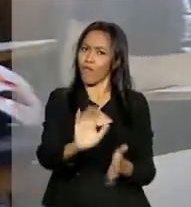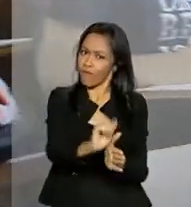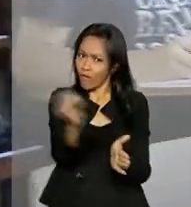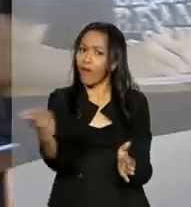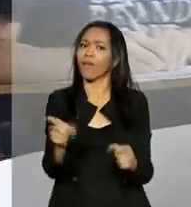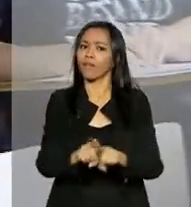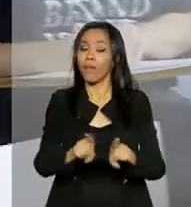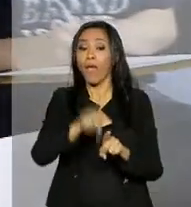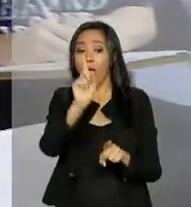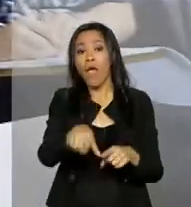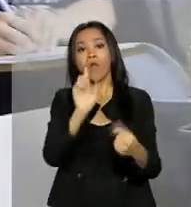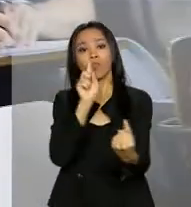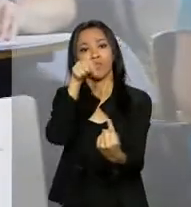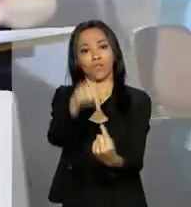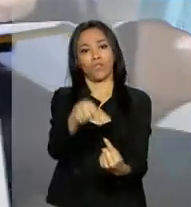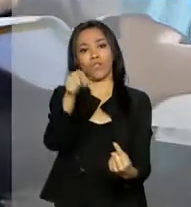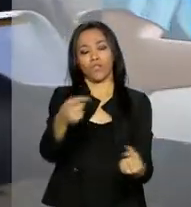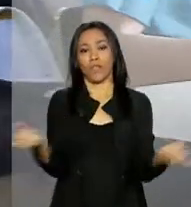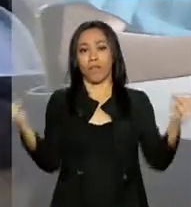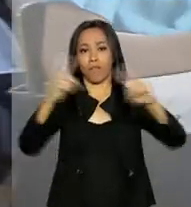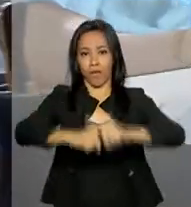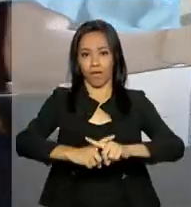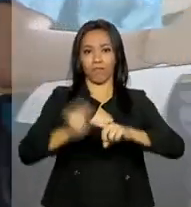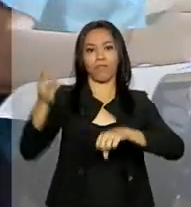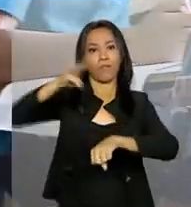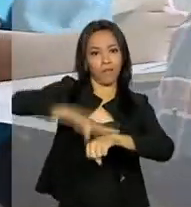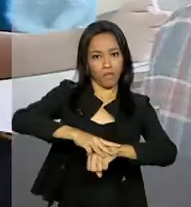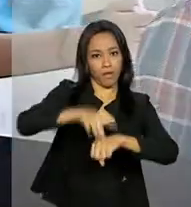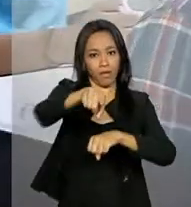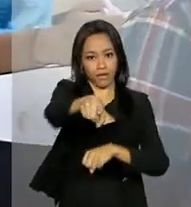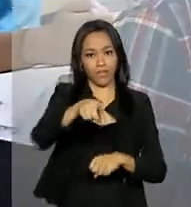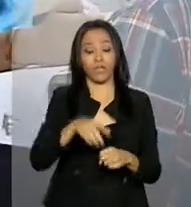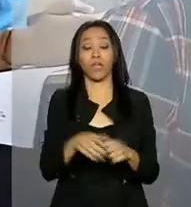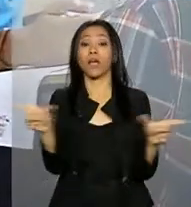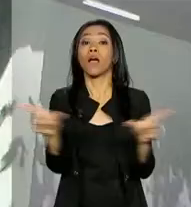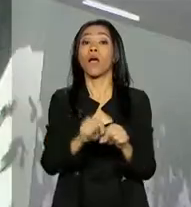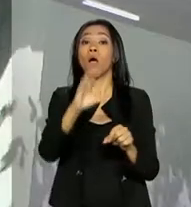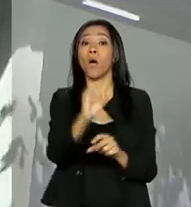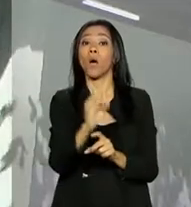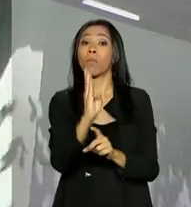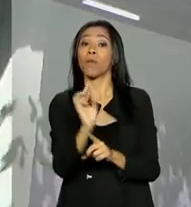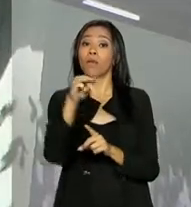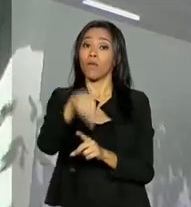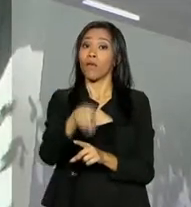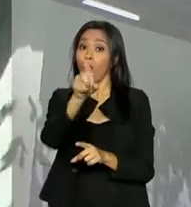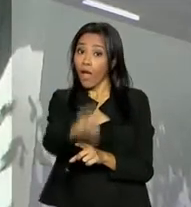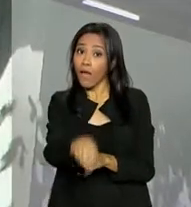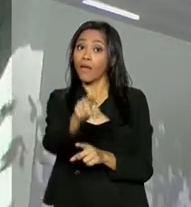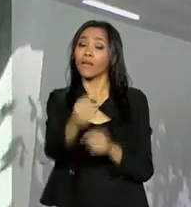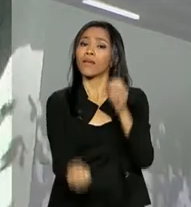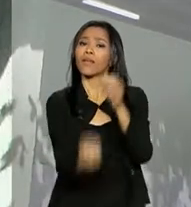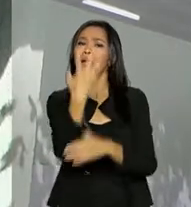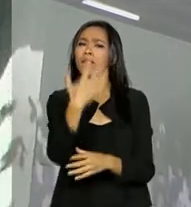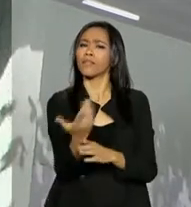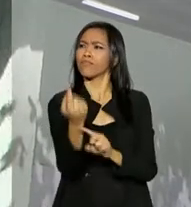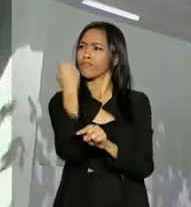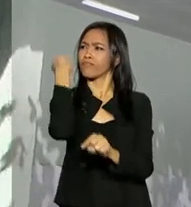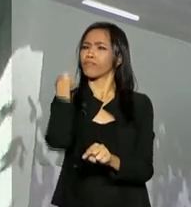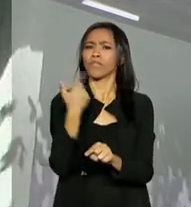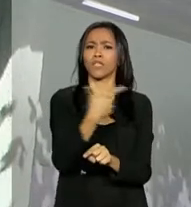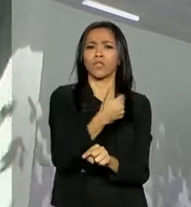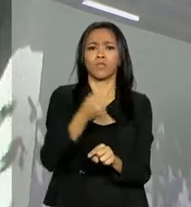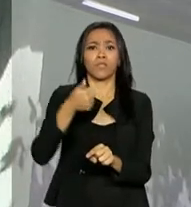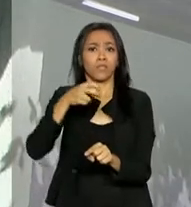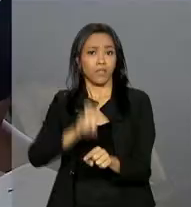da olimpíada de matemática das escolas públicas a obmep criada em 2005 a olimpíada já chegou a